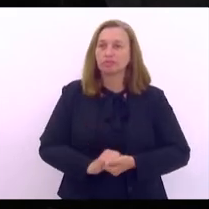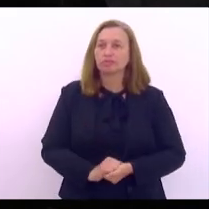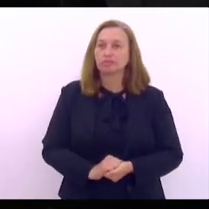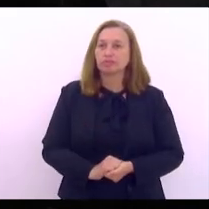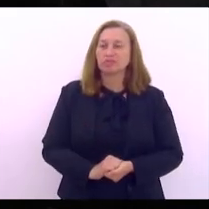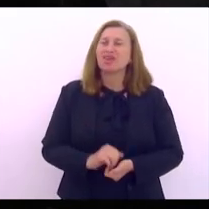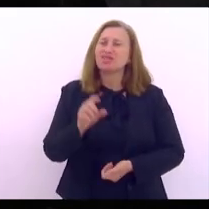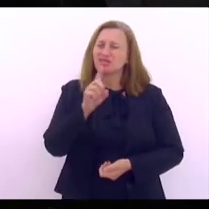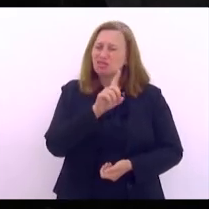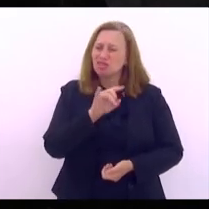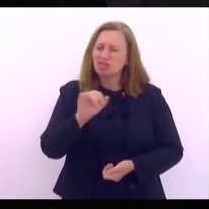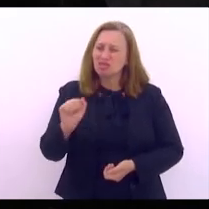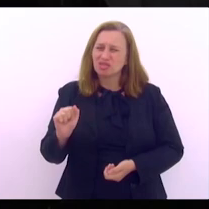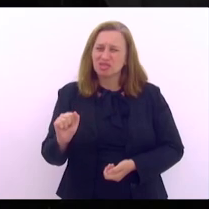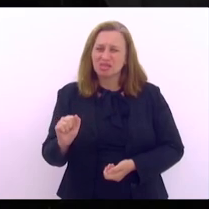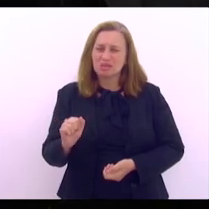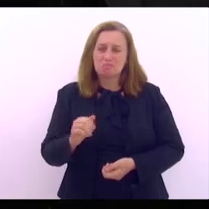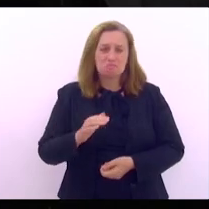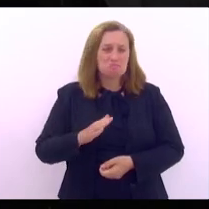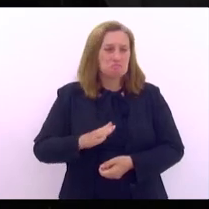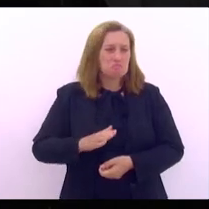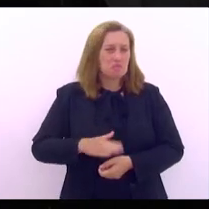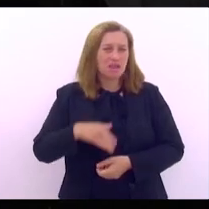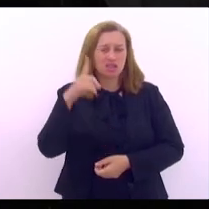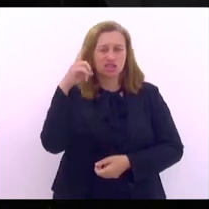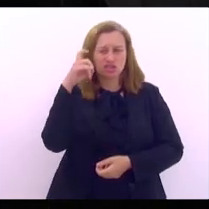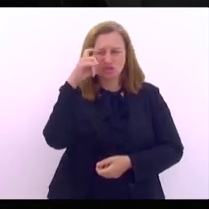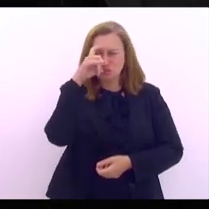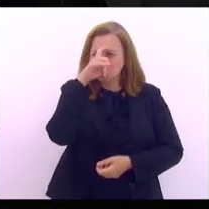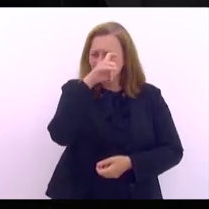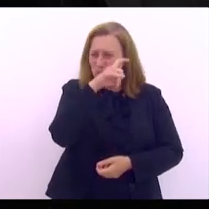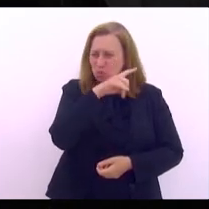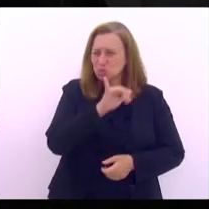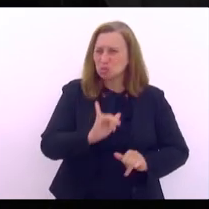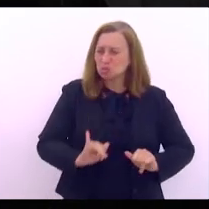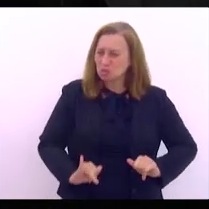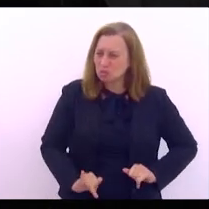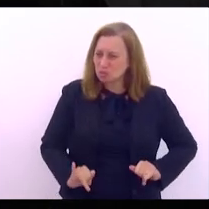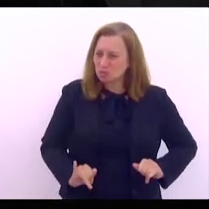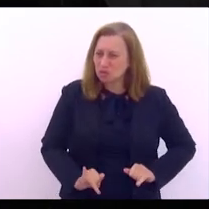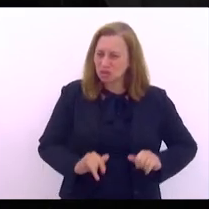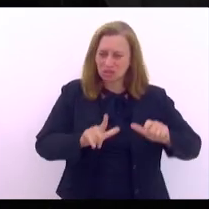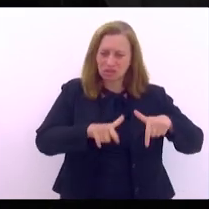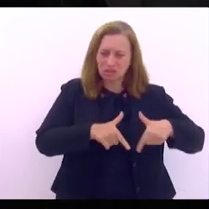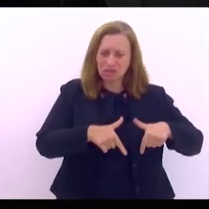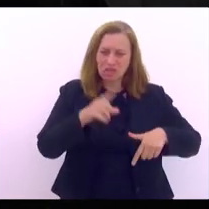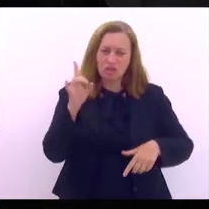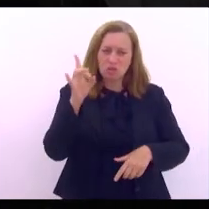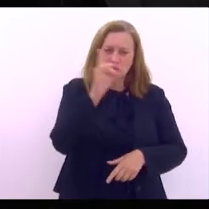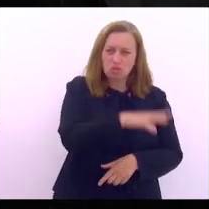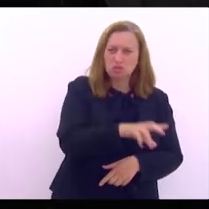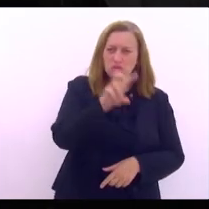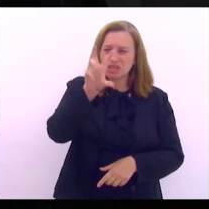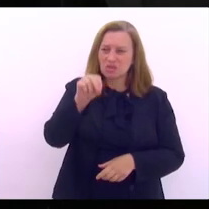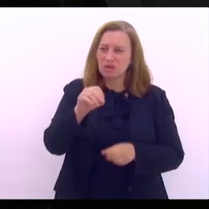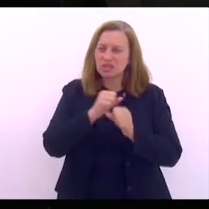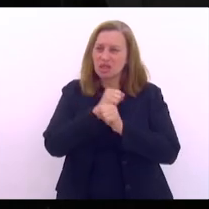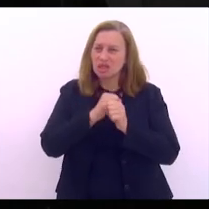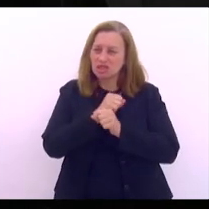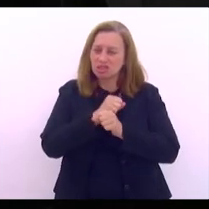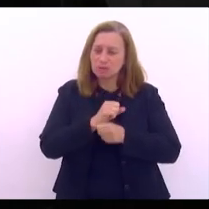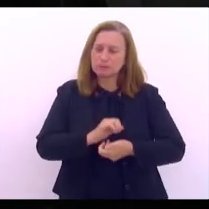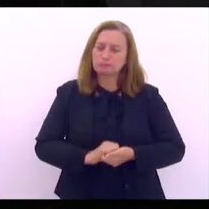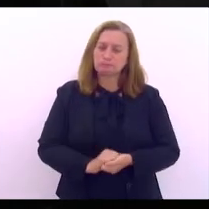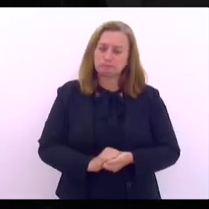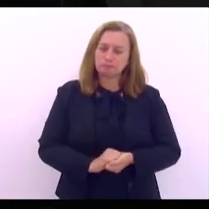São os dias mais sangrentos em Israel nos últimos 50 anos, devido